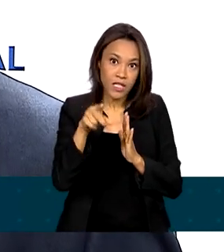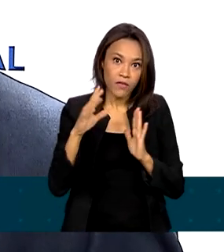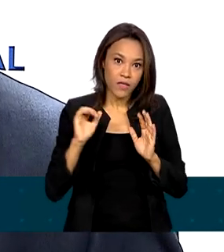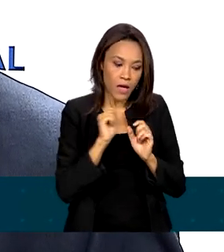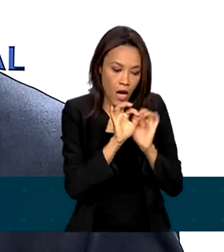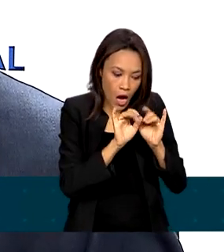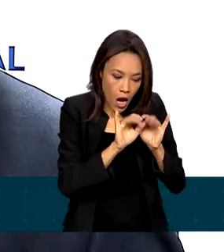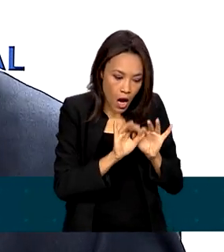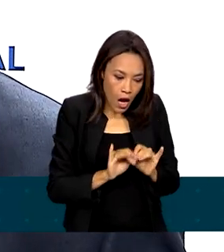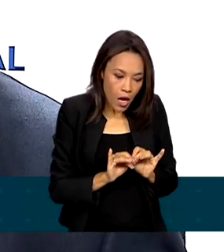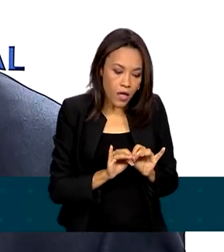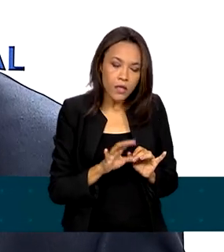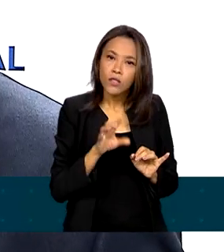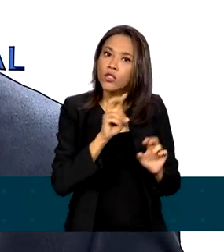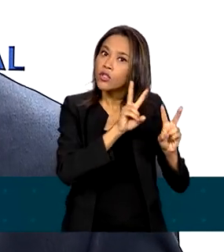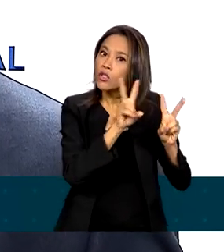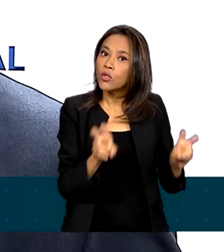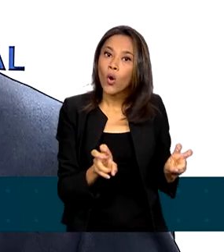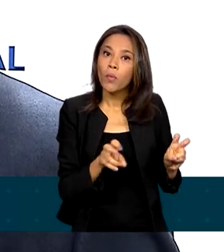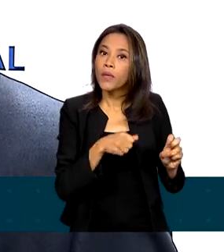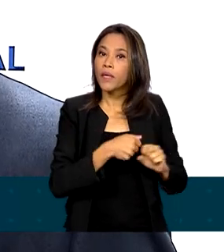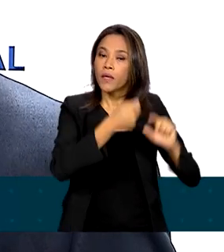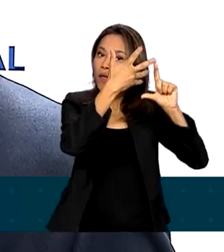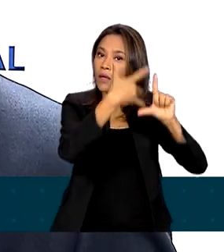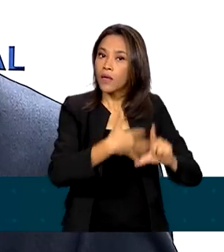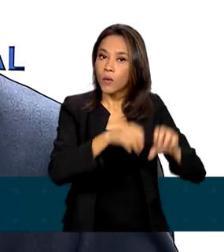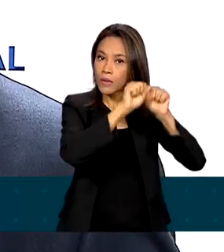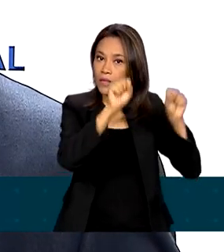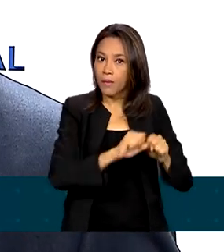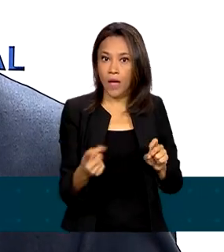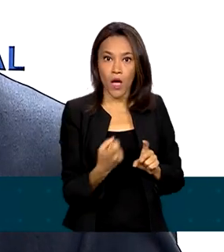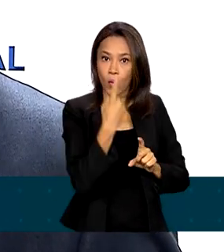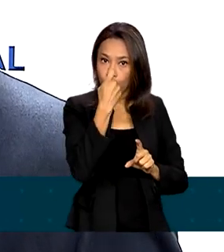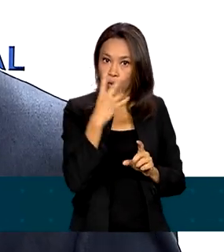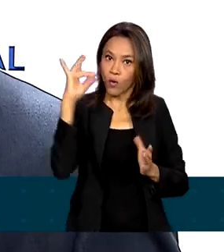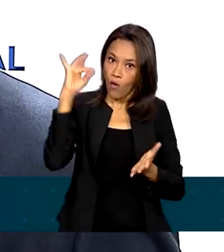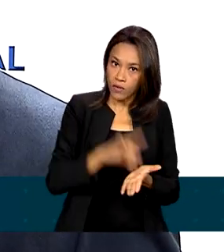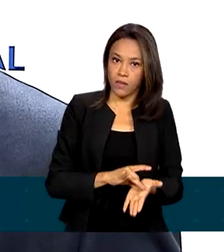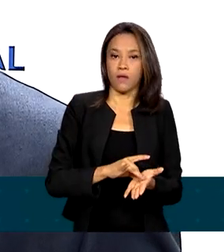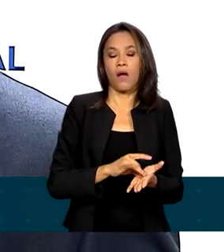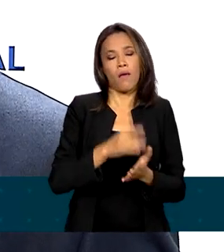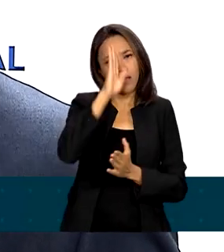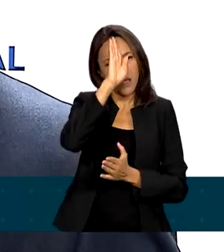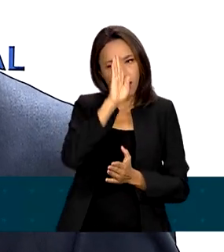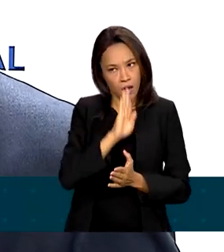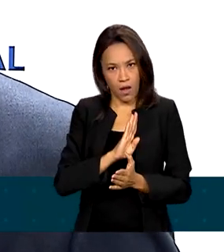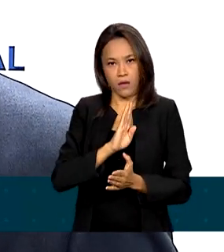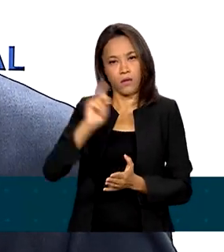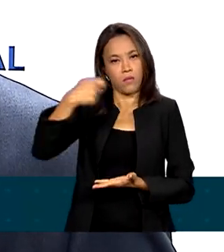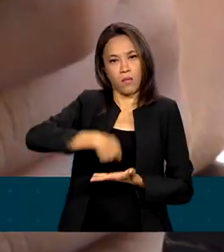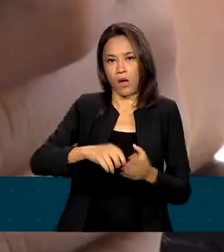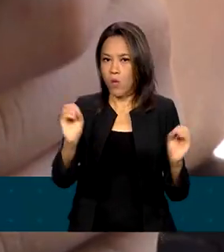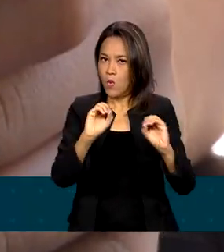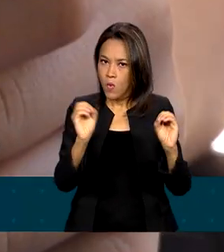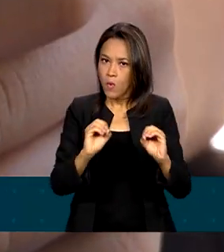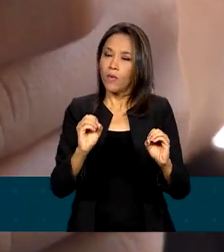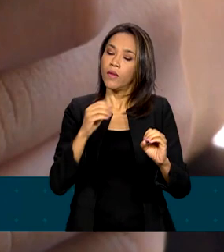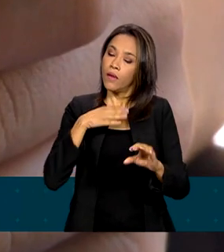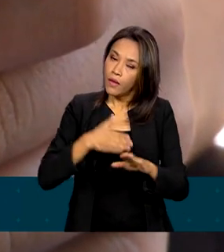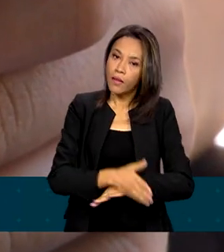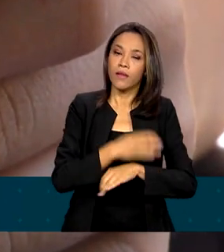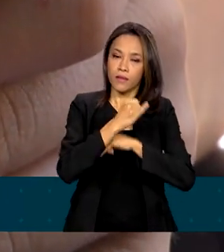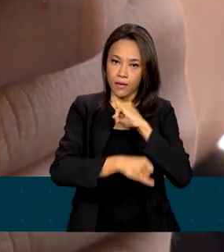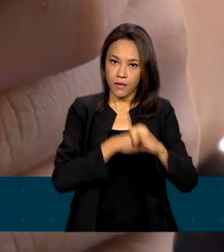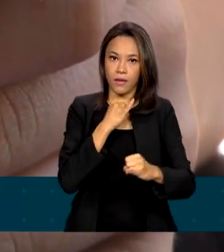vai trazer informações sobre o sistema Então esse é o único canal é o canal oficial O serviço é gratuito e é pela internet para